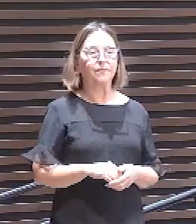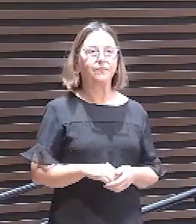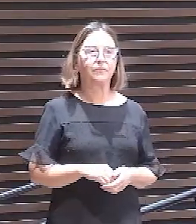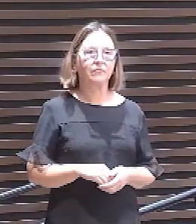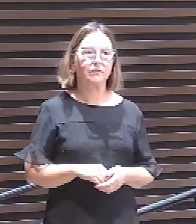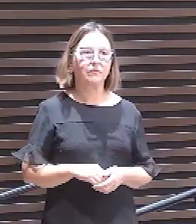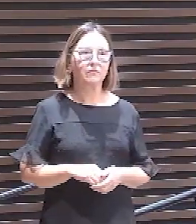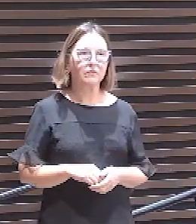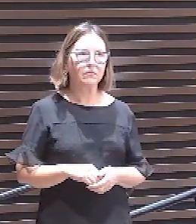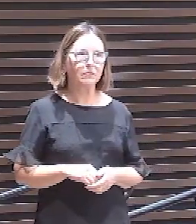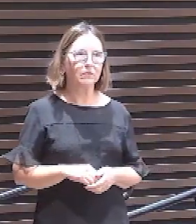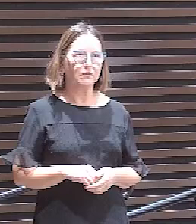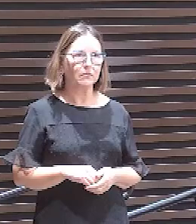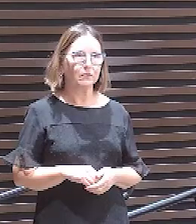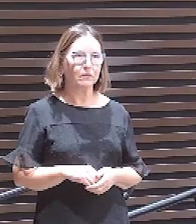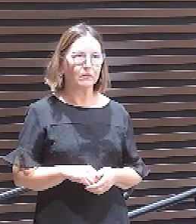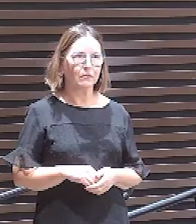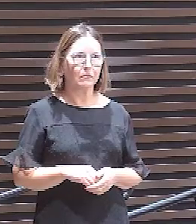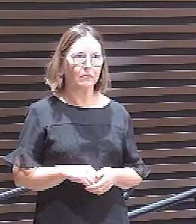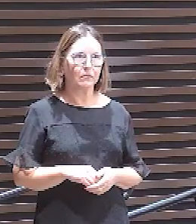E